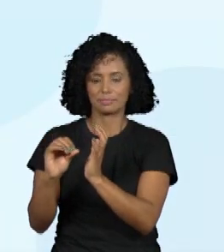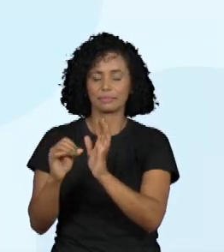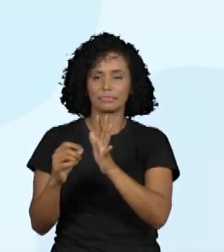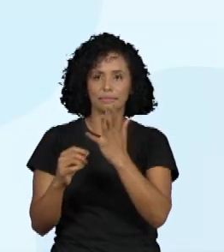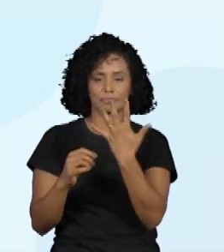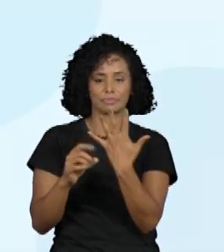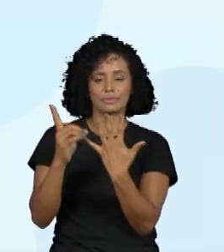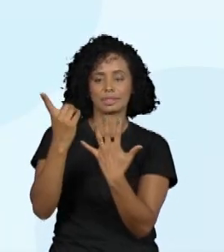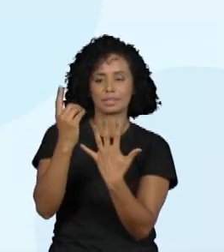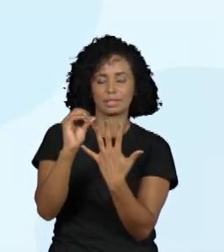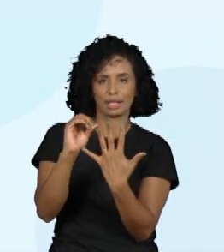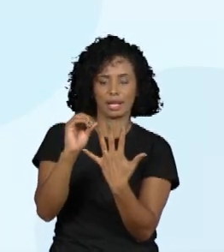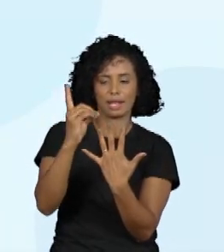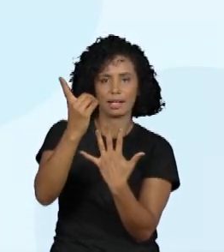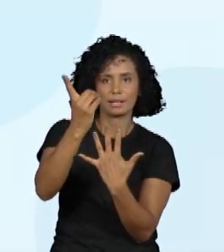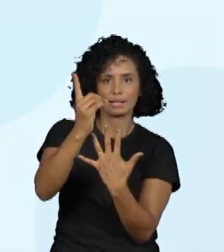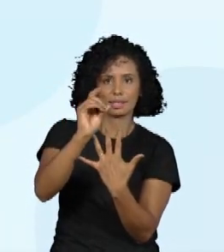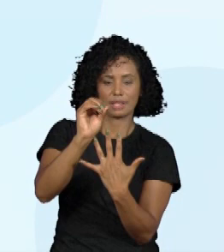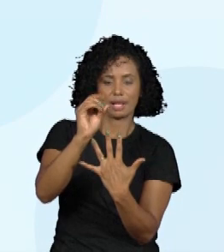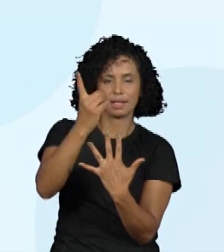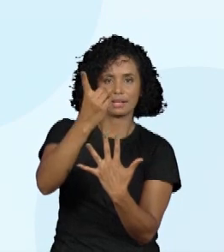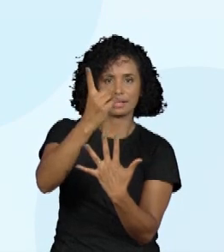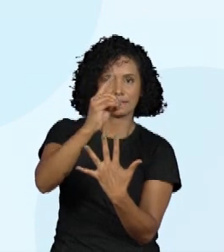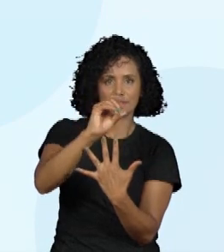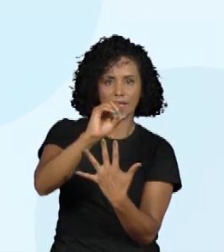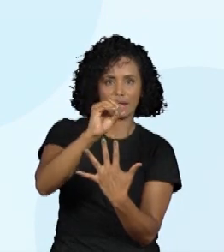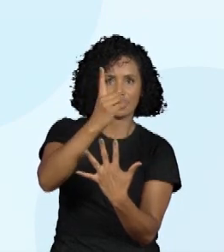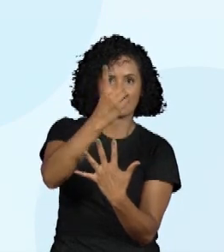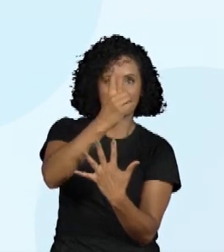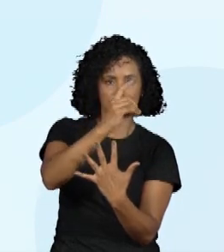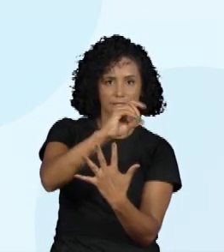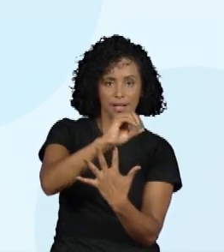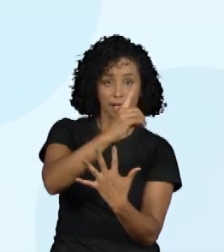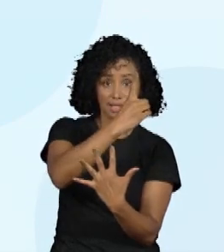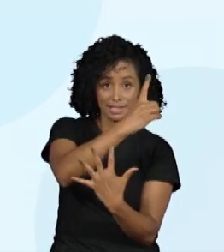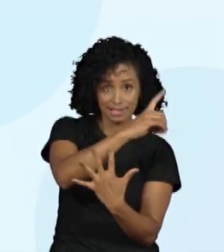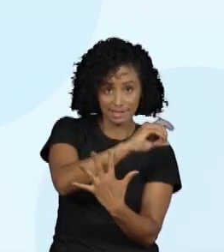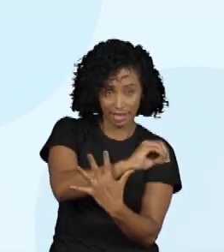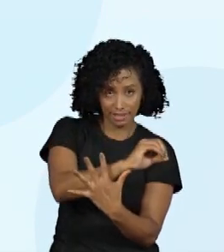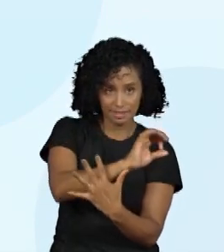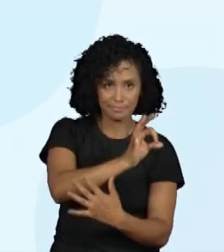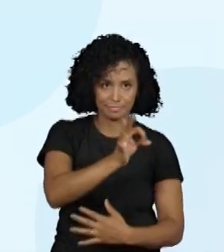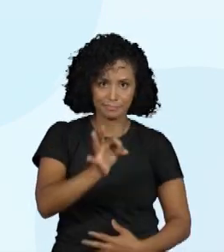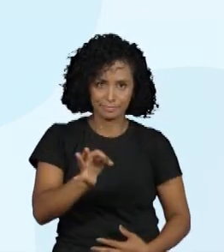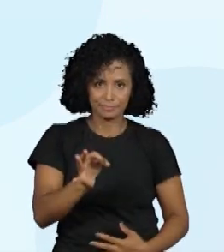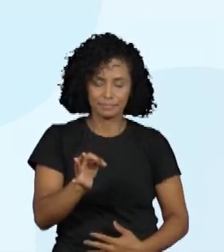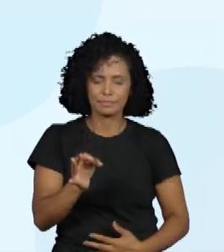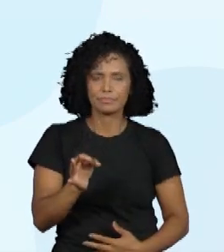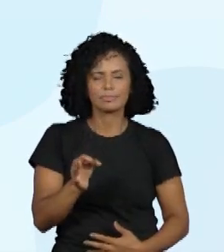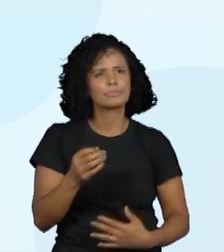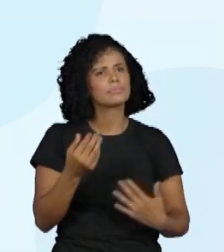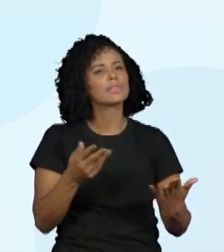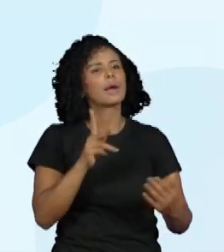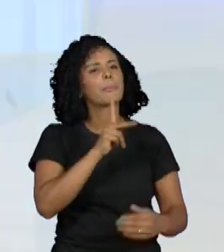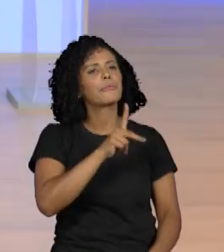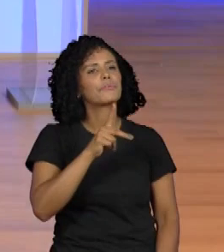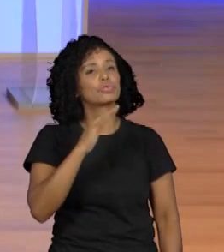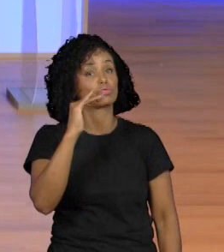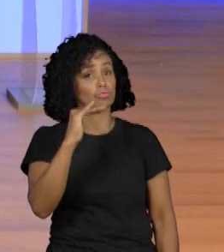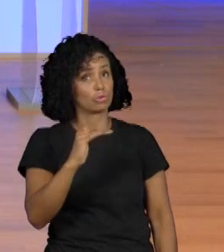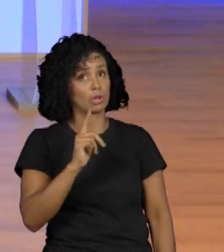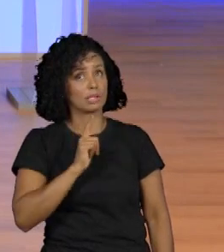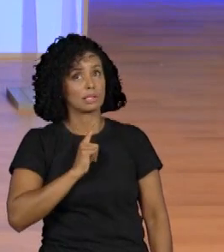A Pro Joyce... Logo, eles tinham 50 objetos, né, professora? Isso mesmo. A Pro Joyce já tem ali nas